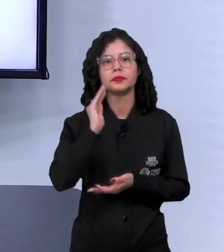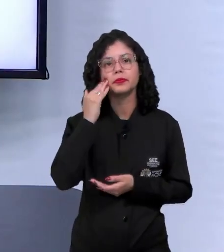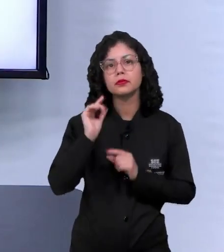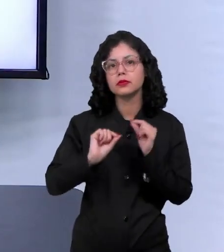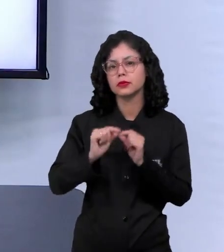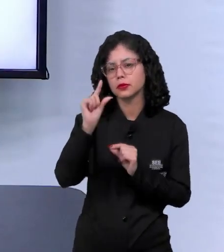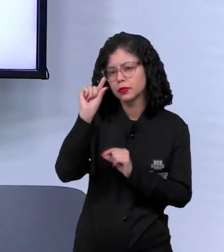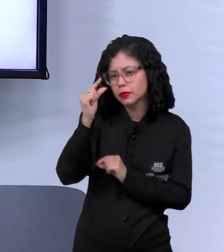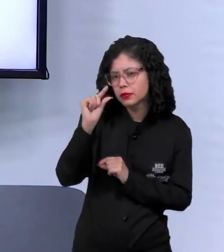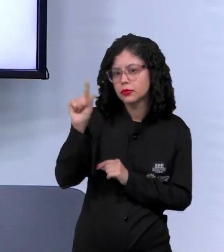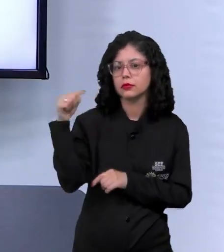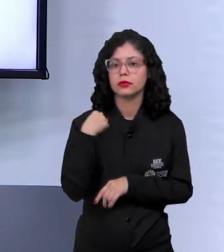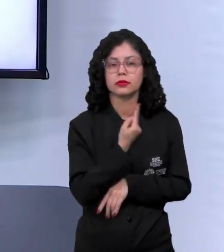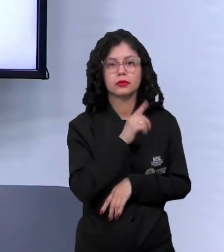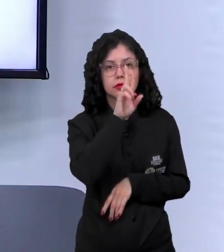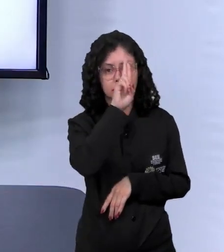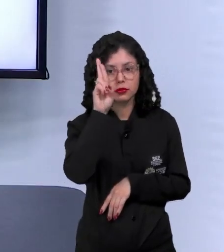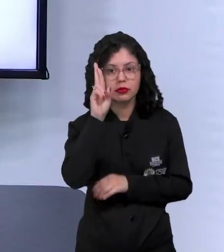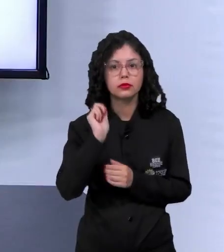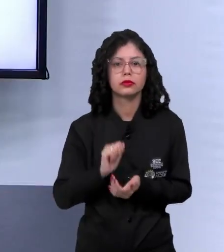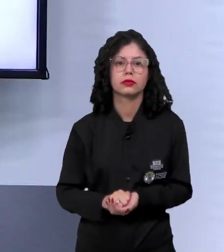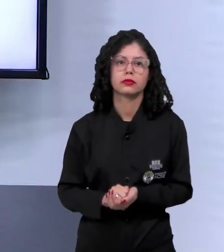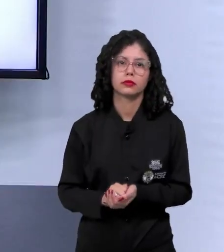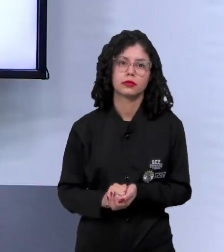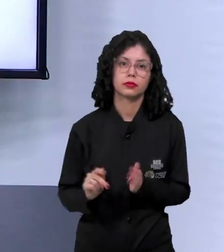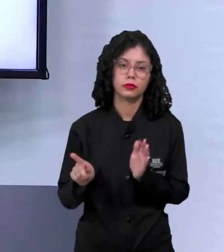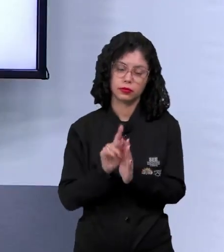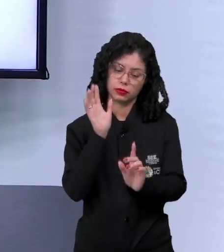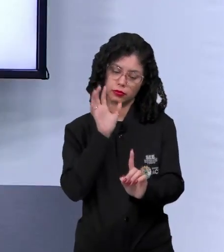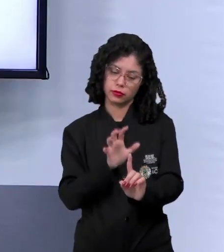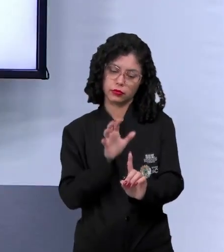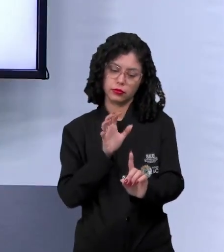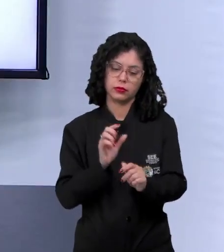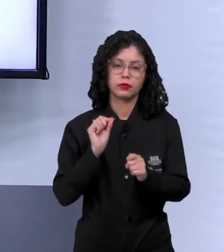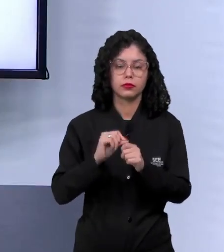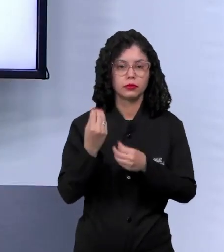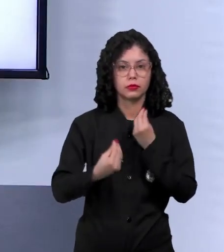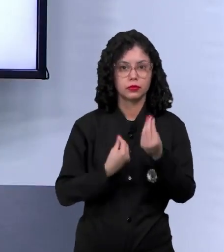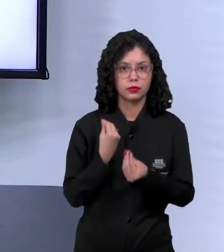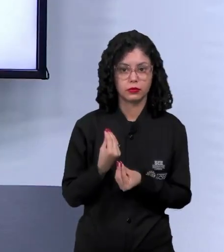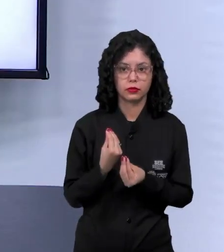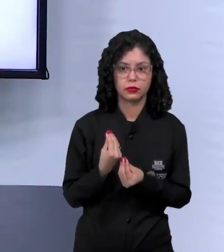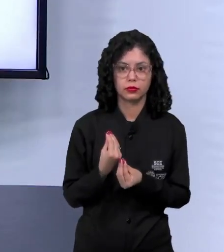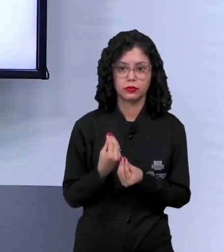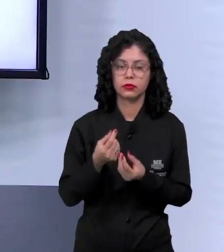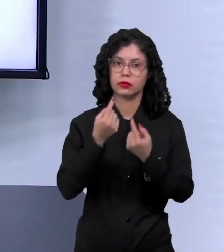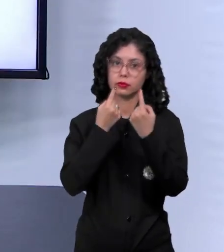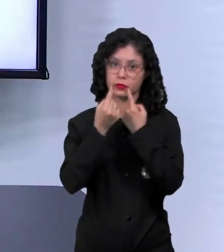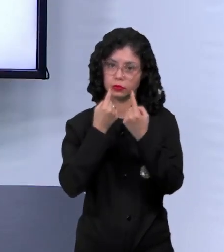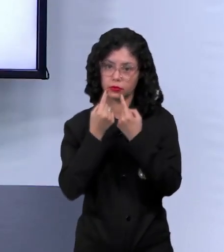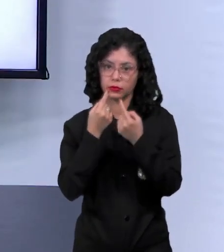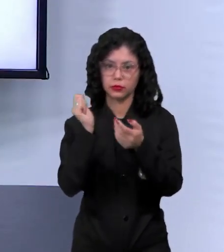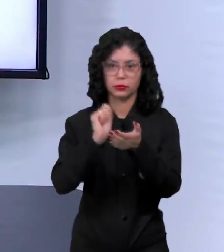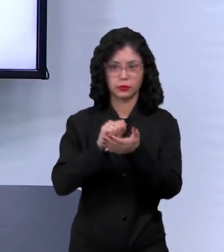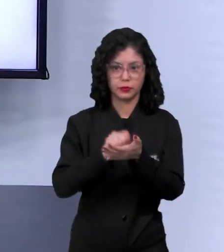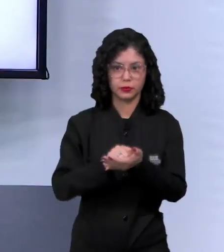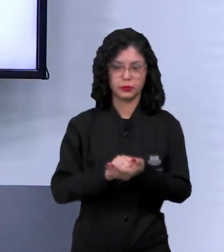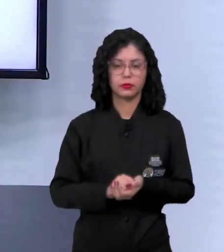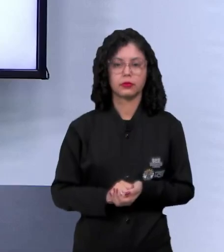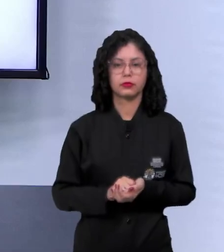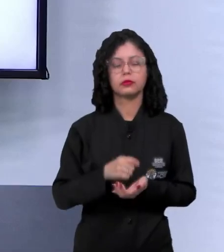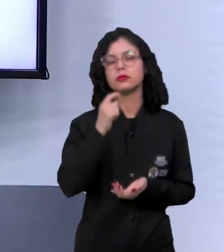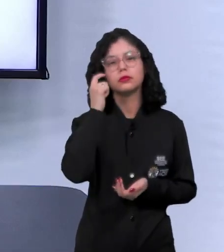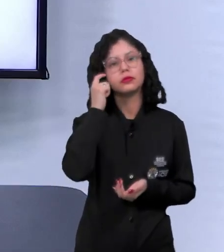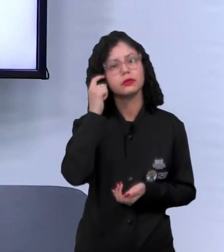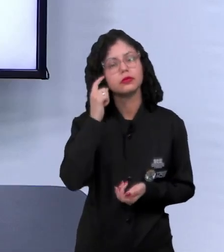compreender um pouco da nossa história e isso nos influencia a forma como nós vamos nos comunicar e escrever. Já pensou